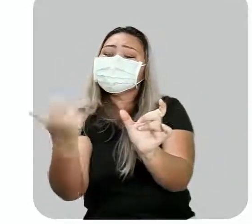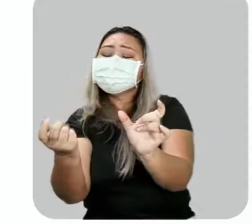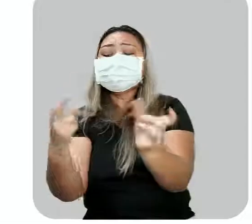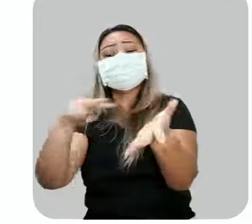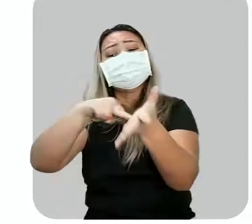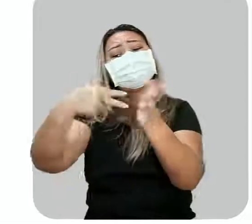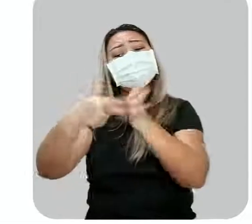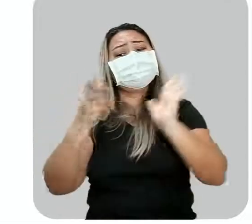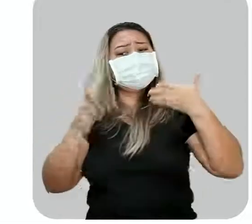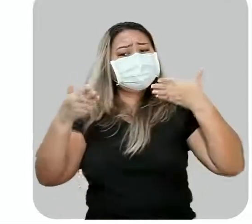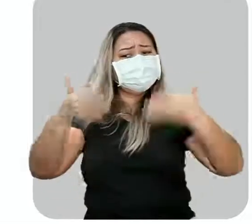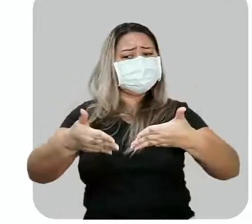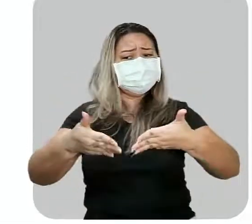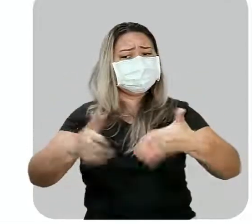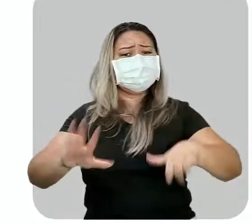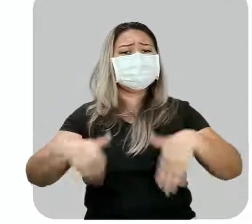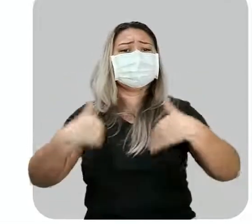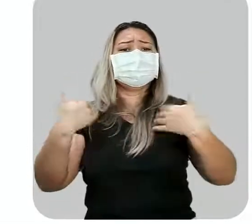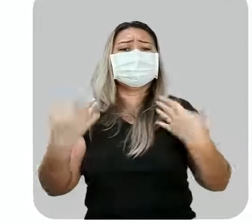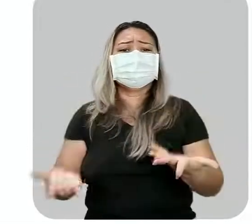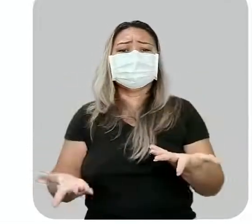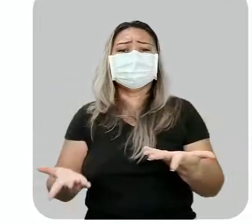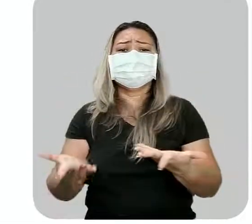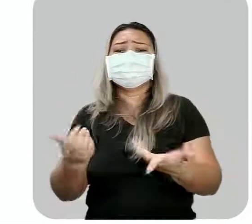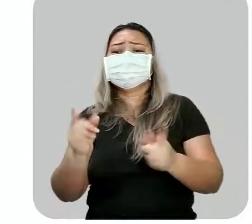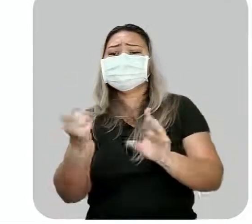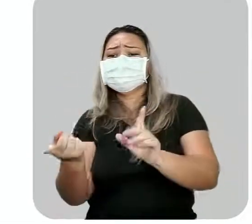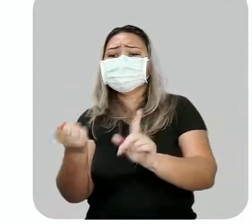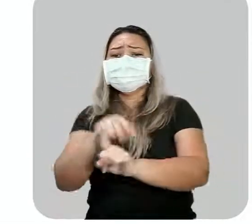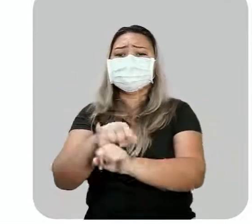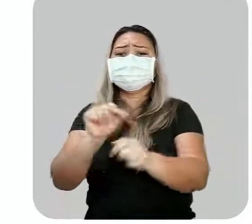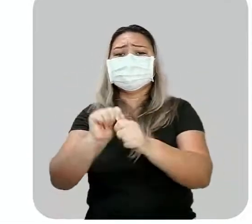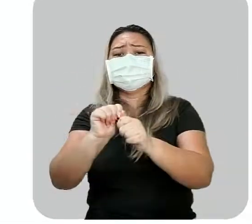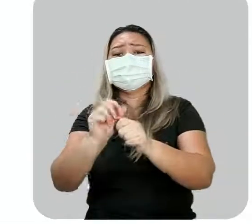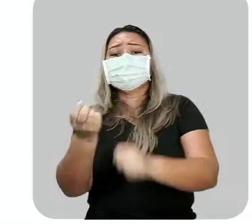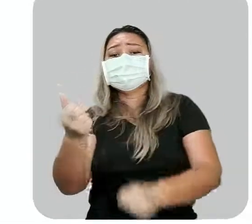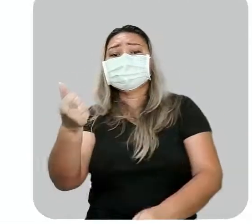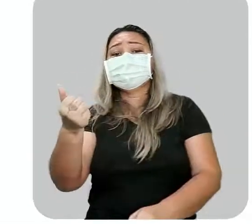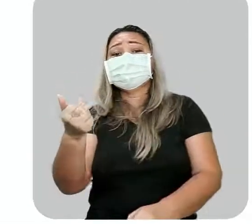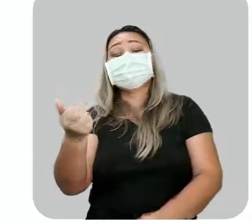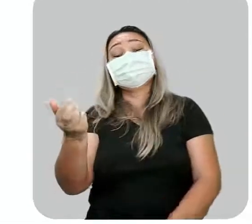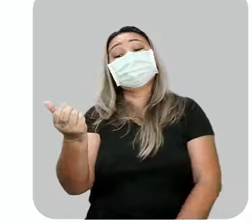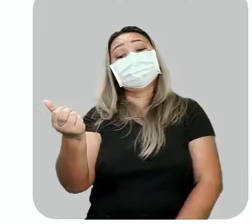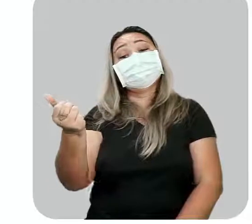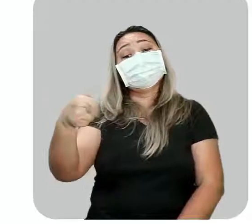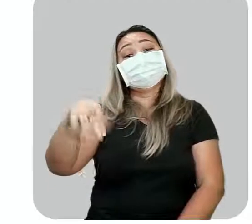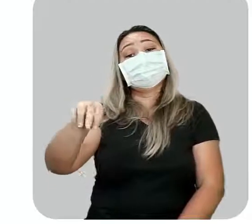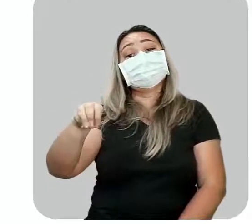de seu significado. São elas as antítese,